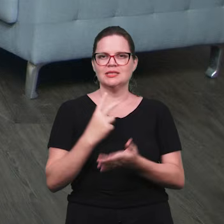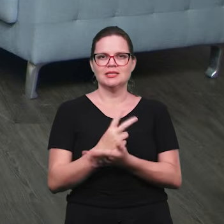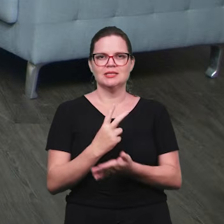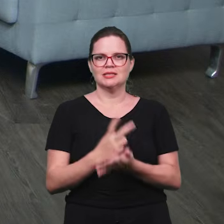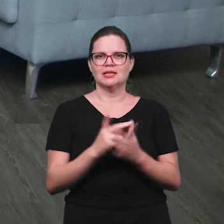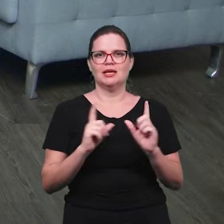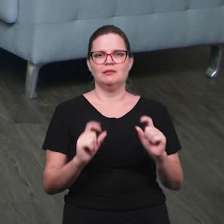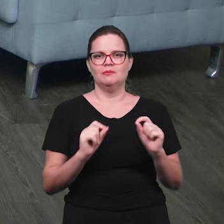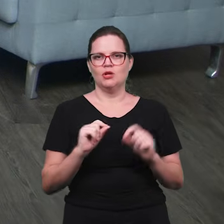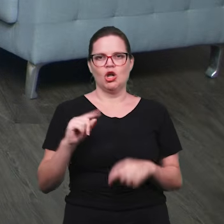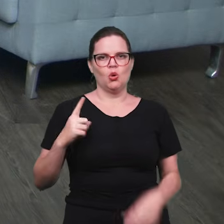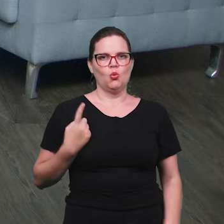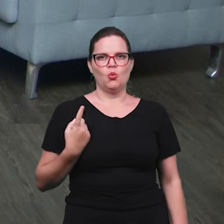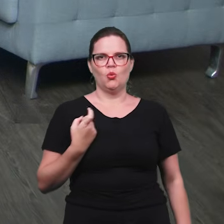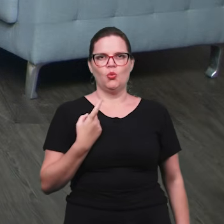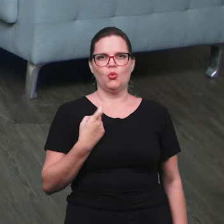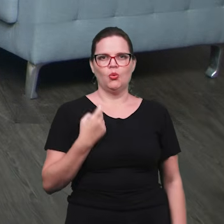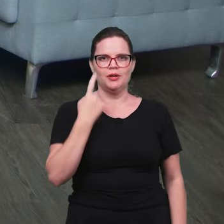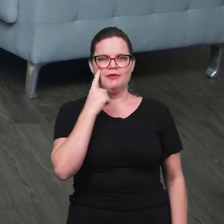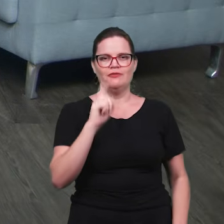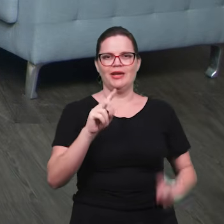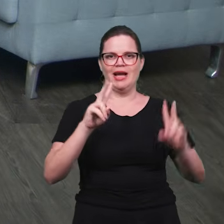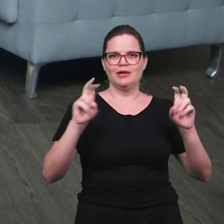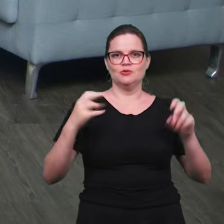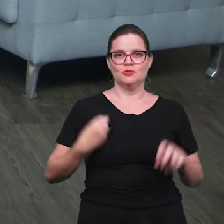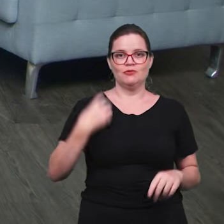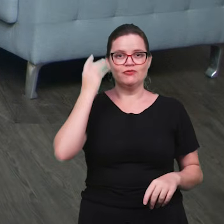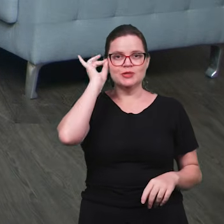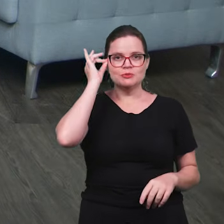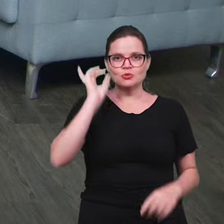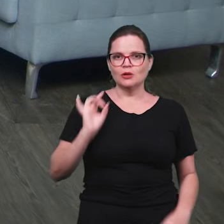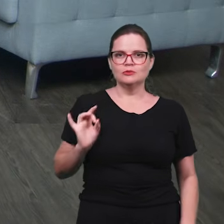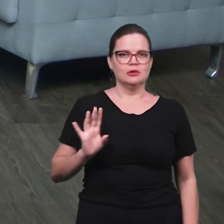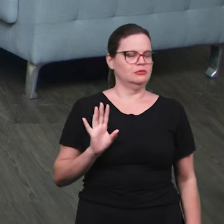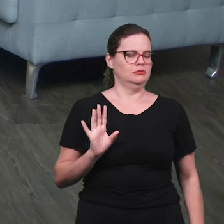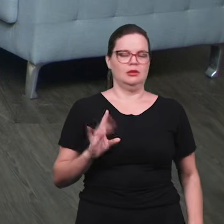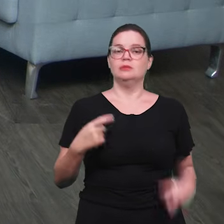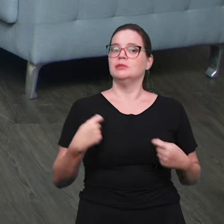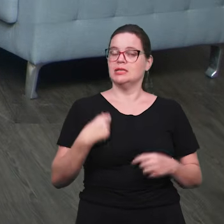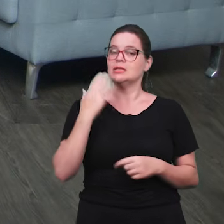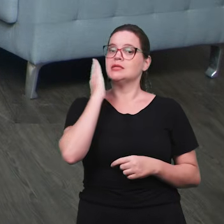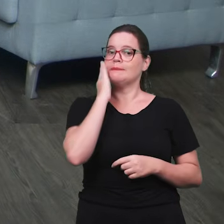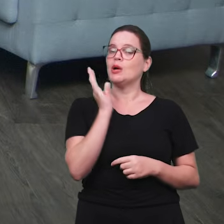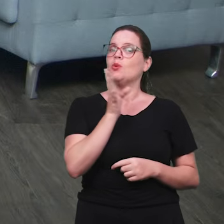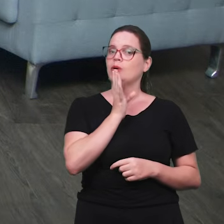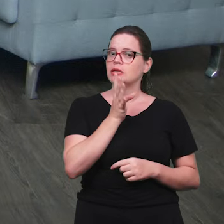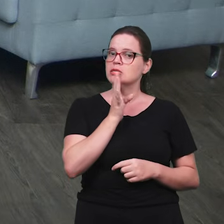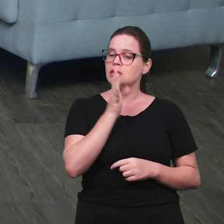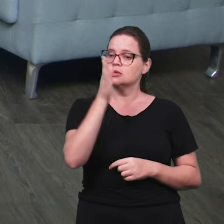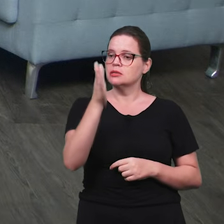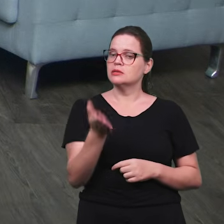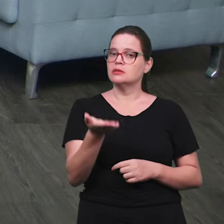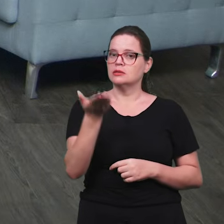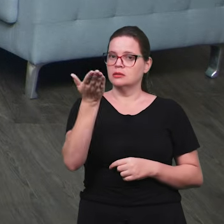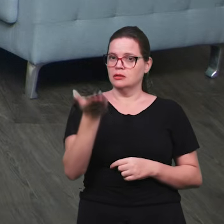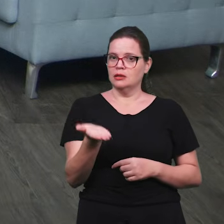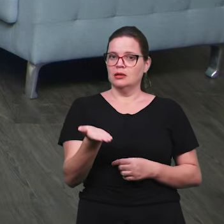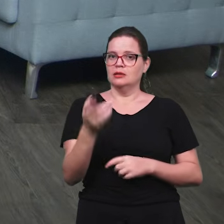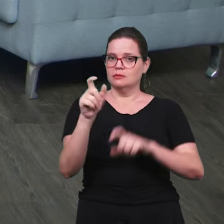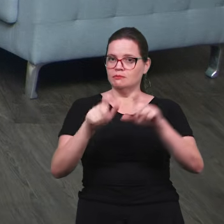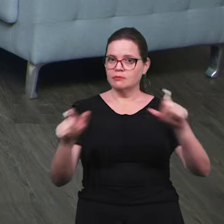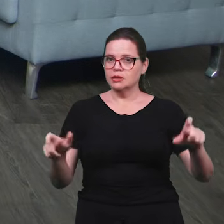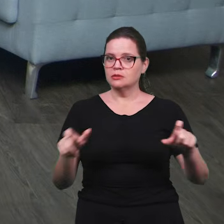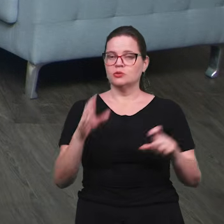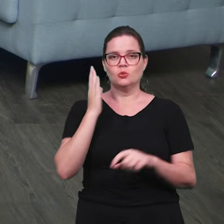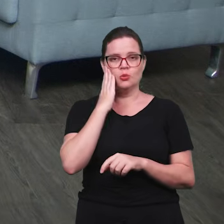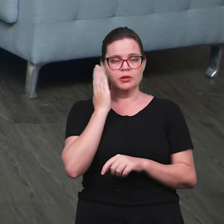olhar simplesmente e unicamente para o contexto espiritual. Você precisa conhecer a ovelha no quesito espiritual,